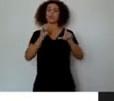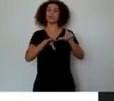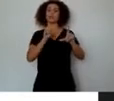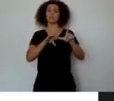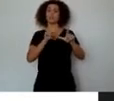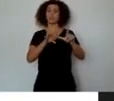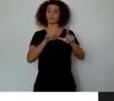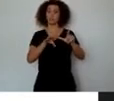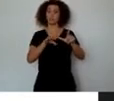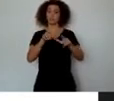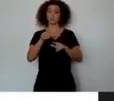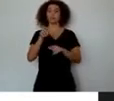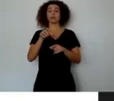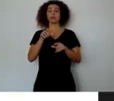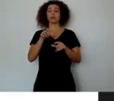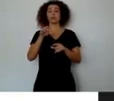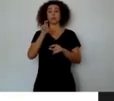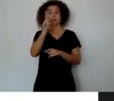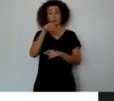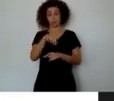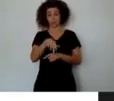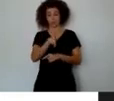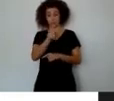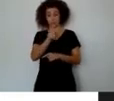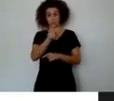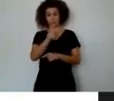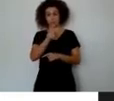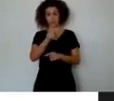Universidade do Estado, UENG, e